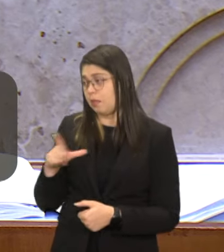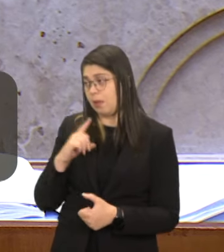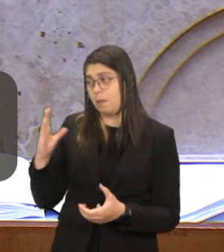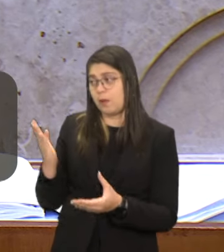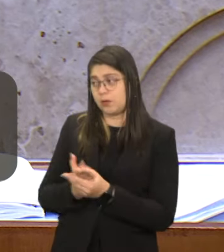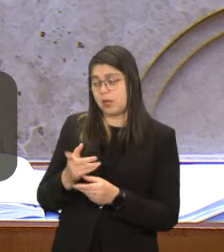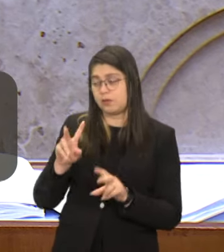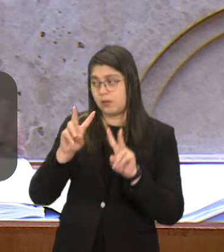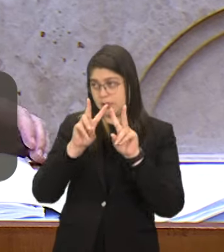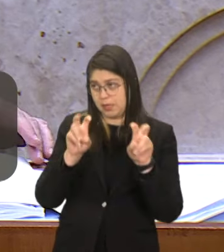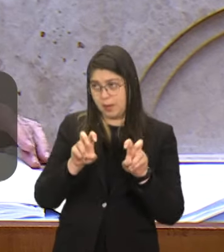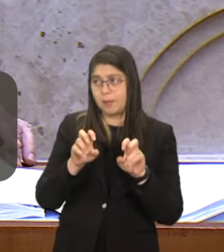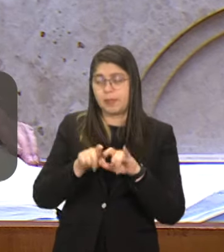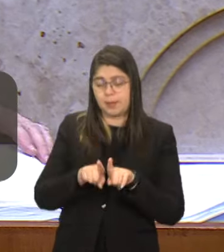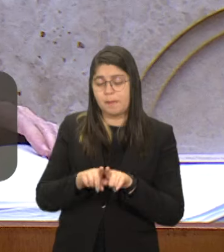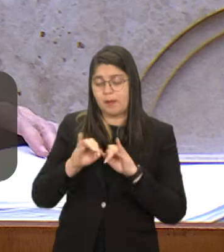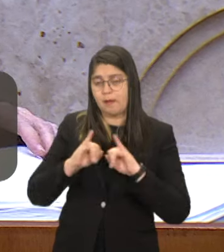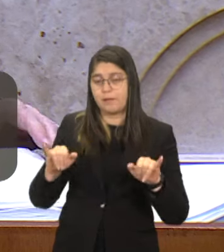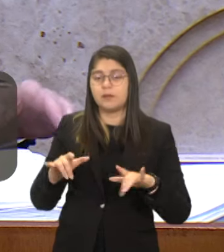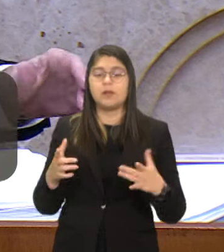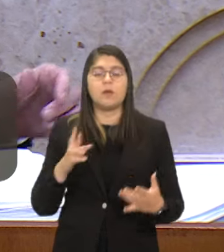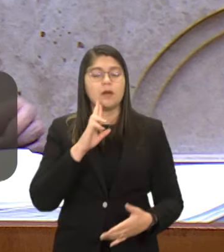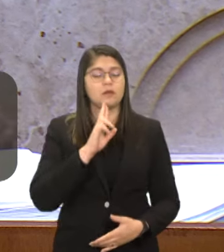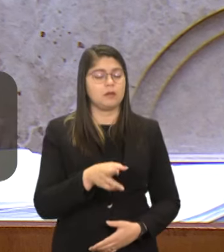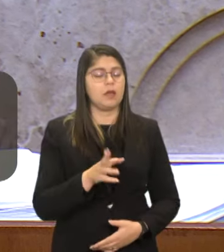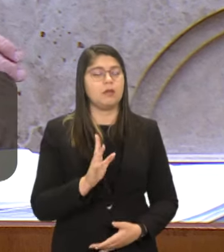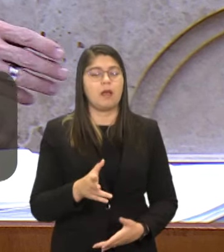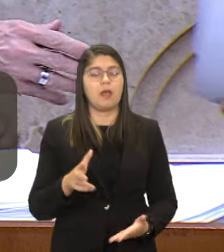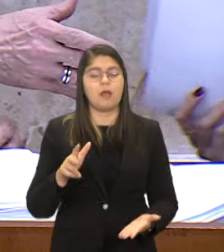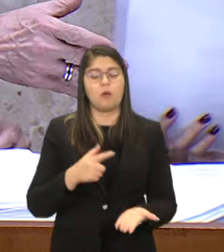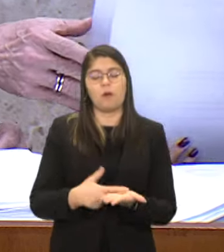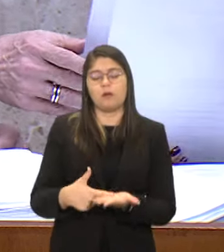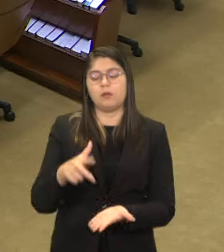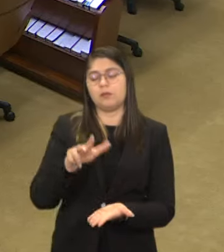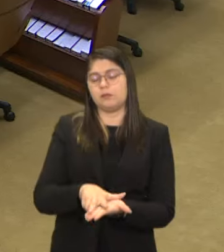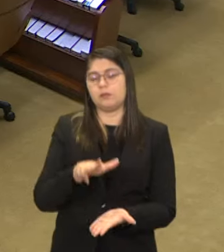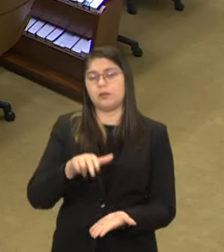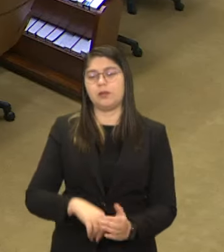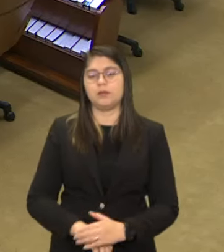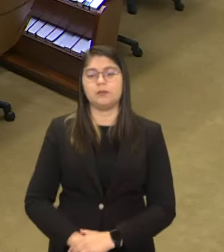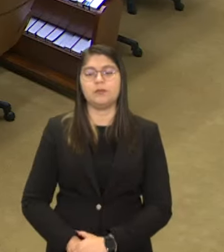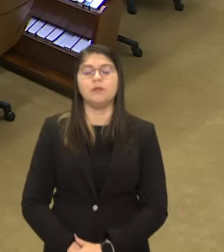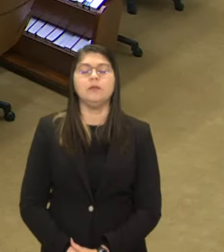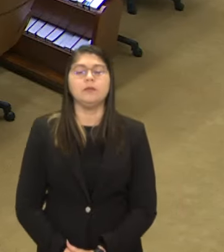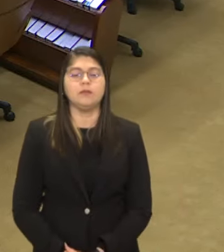assunto. Portanto, fica proclamado o resultado com a homologação do acordo.